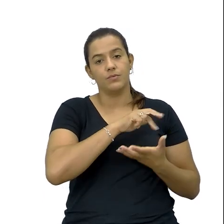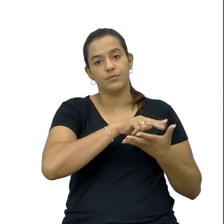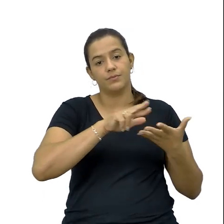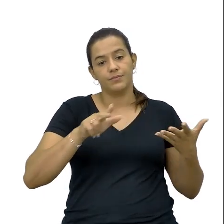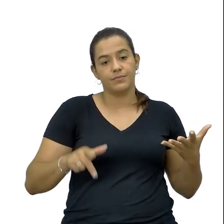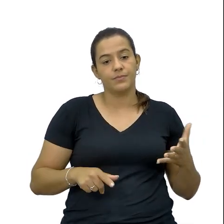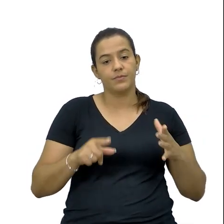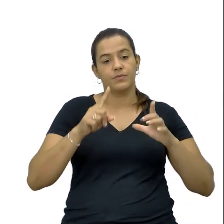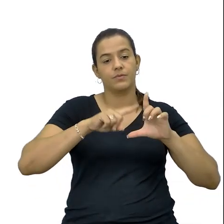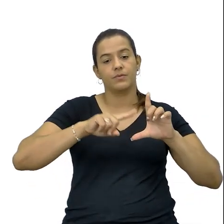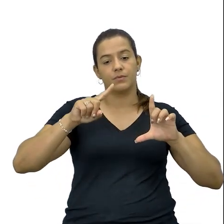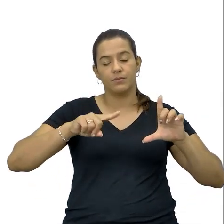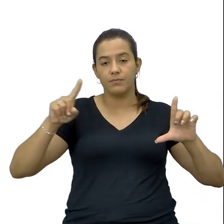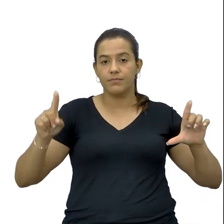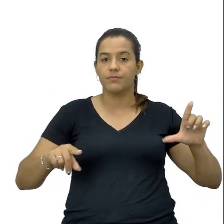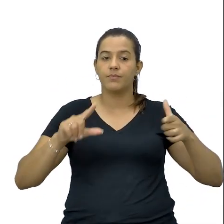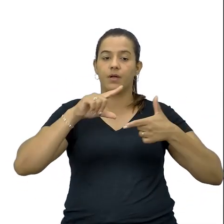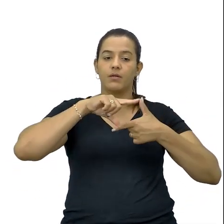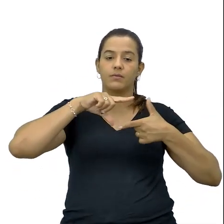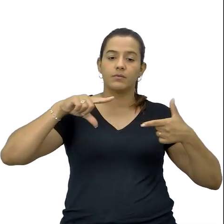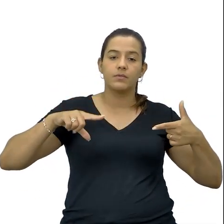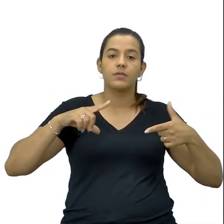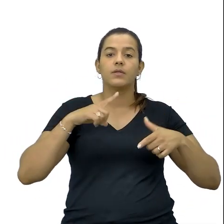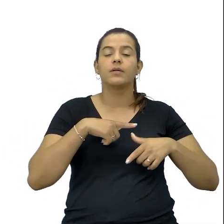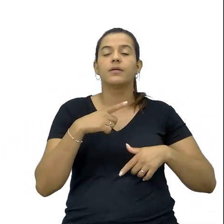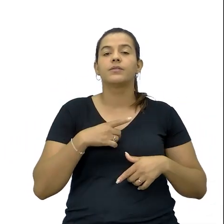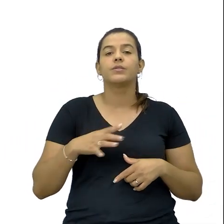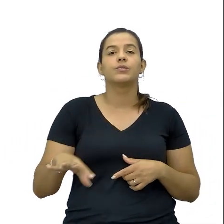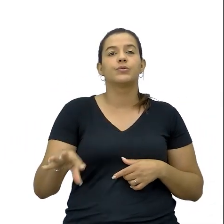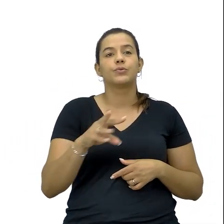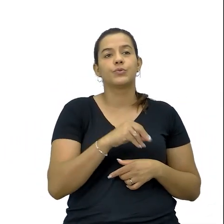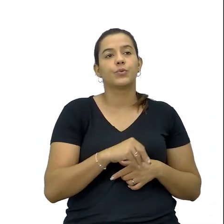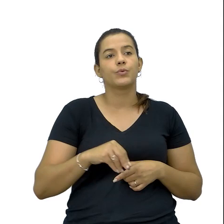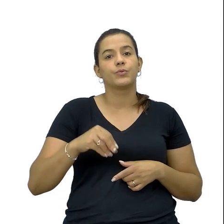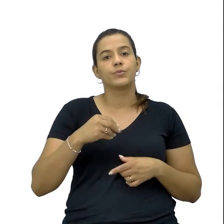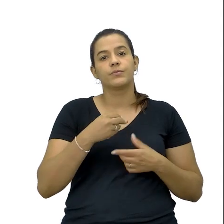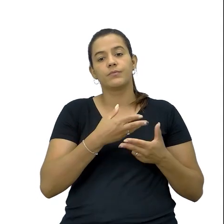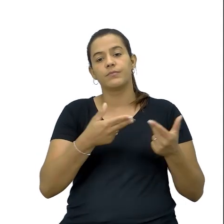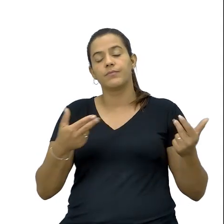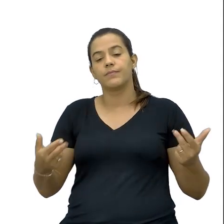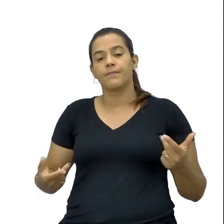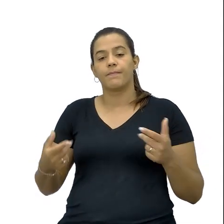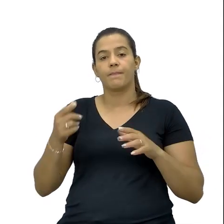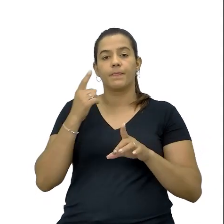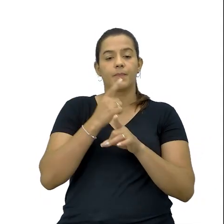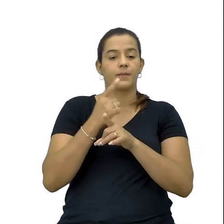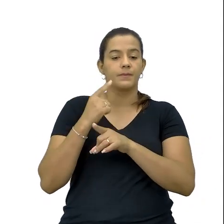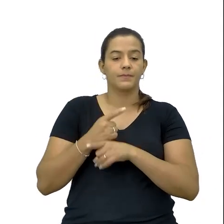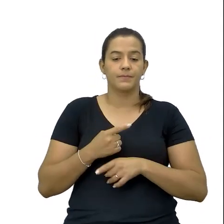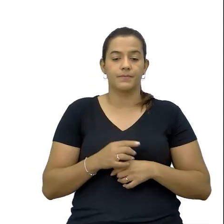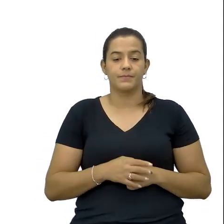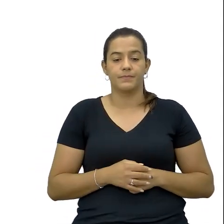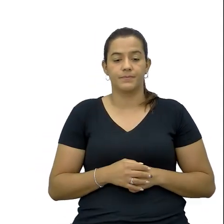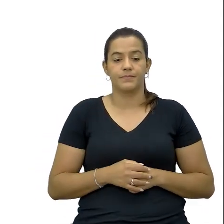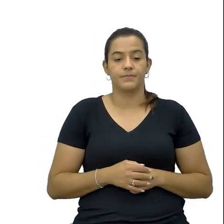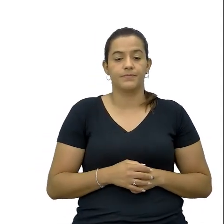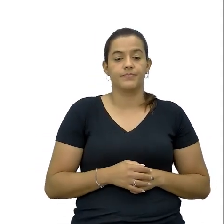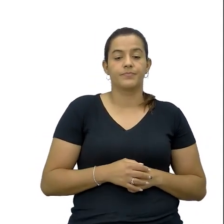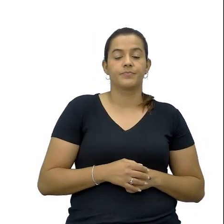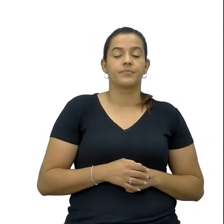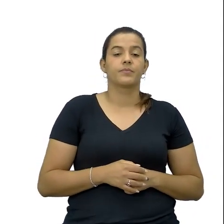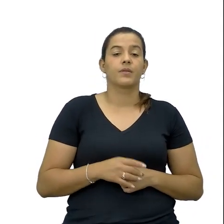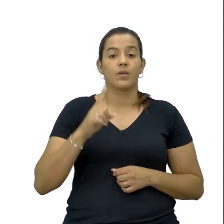plano cartesiano do primeiro quadrante, em situações como a localização dos vértices de um polígono. O objeto